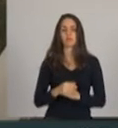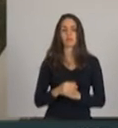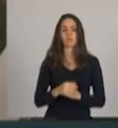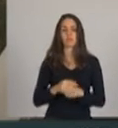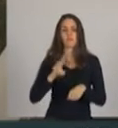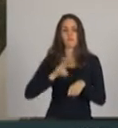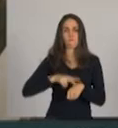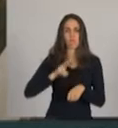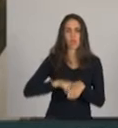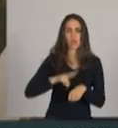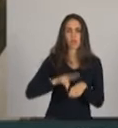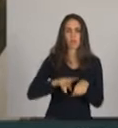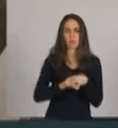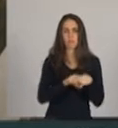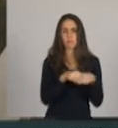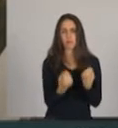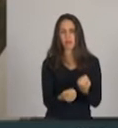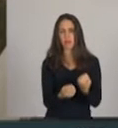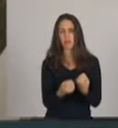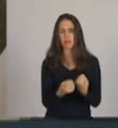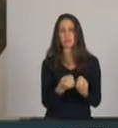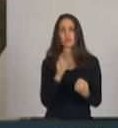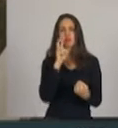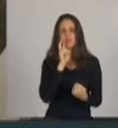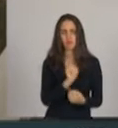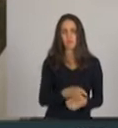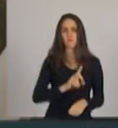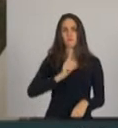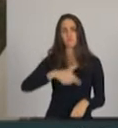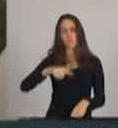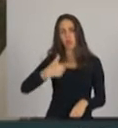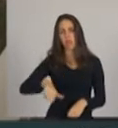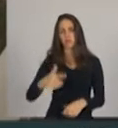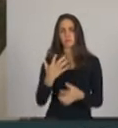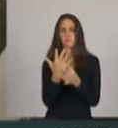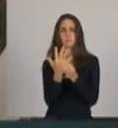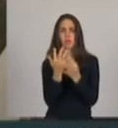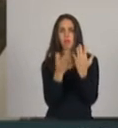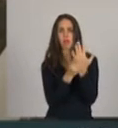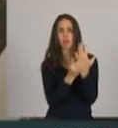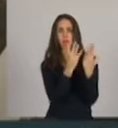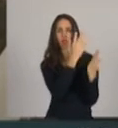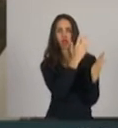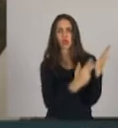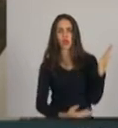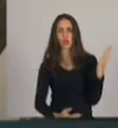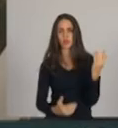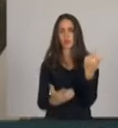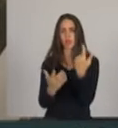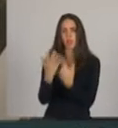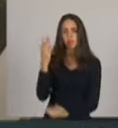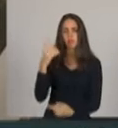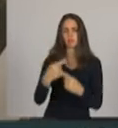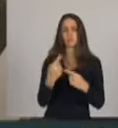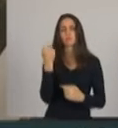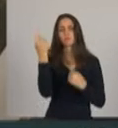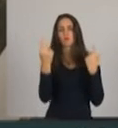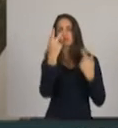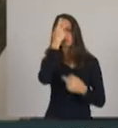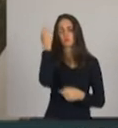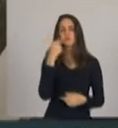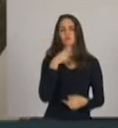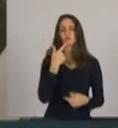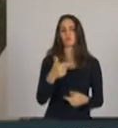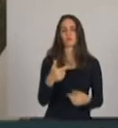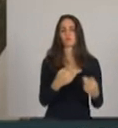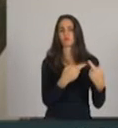garrafas quebradas, e eu já vi vários com a mão cortada pela irresponsabilidade de alguns